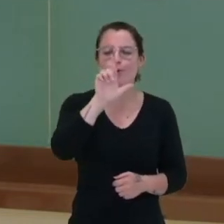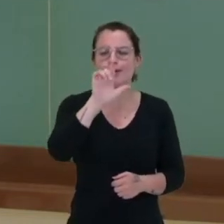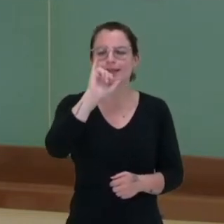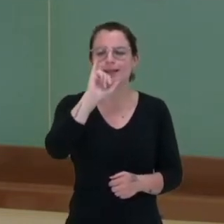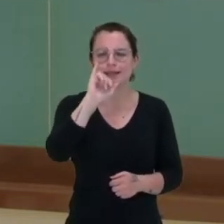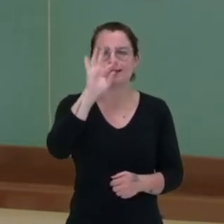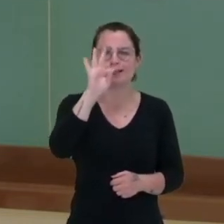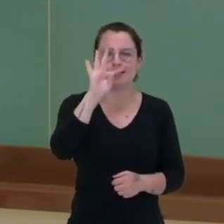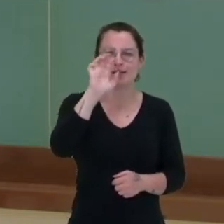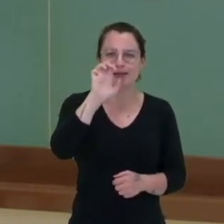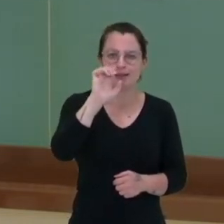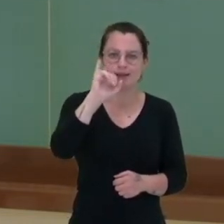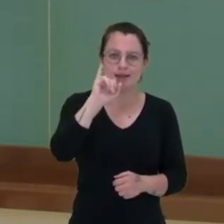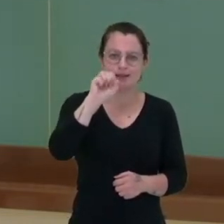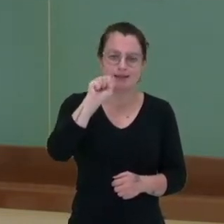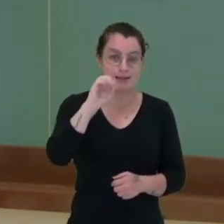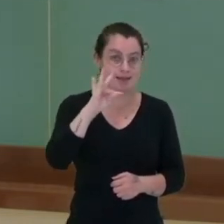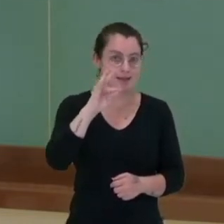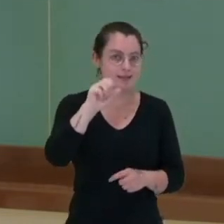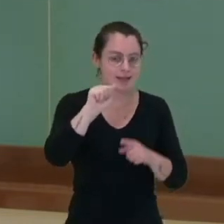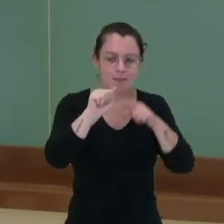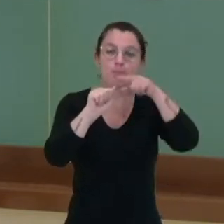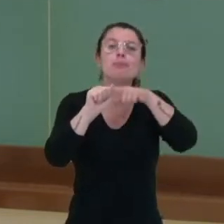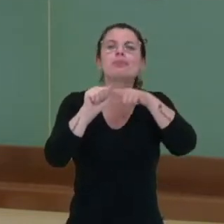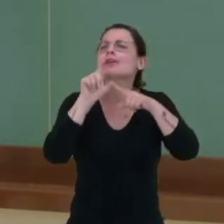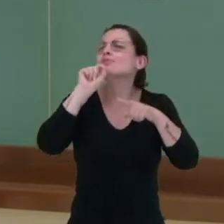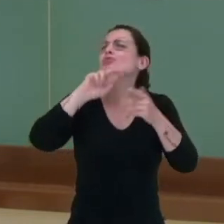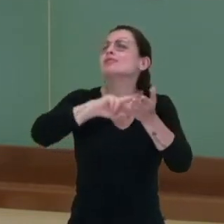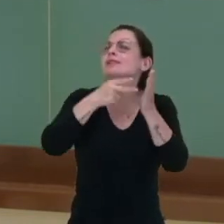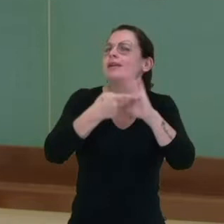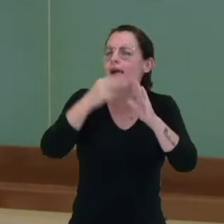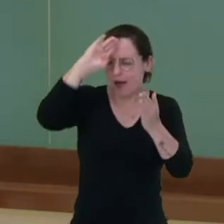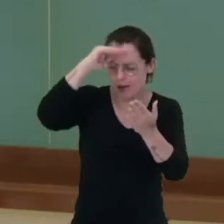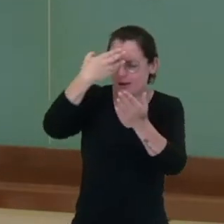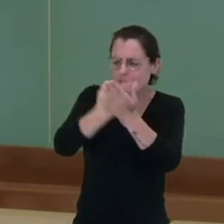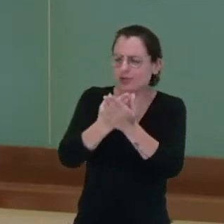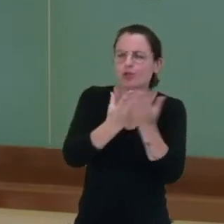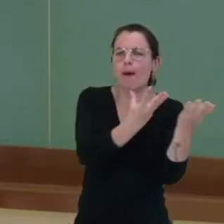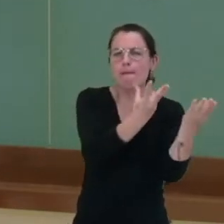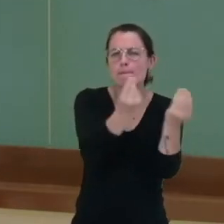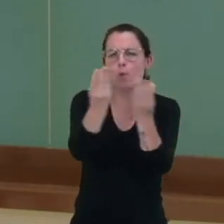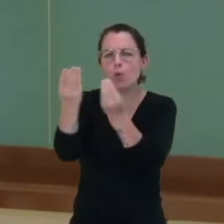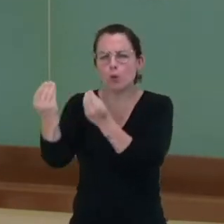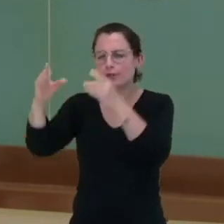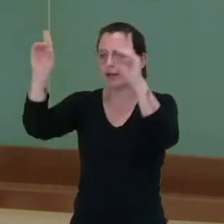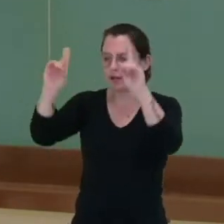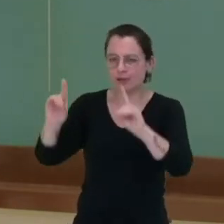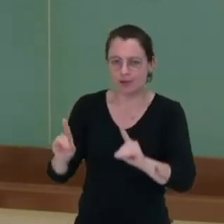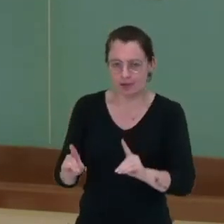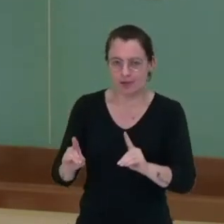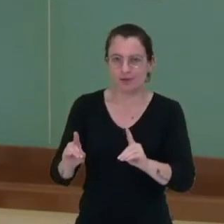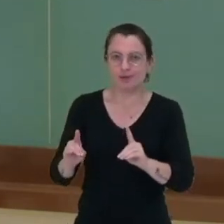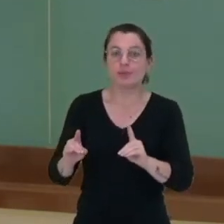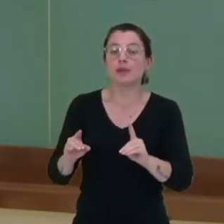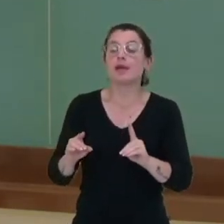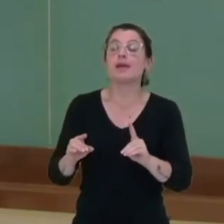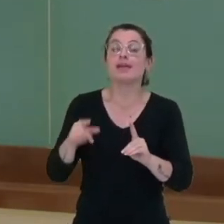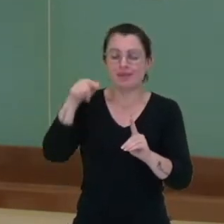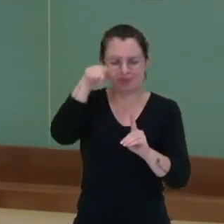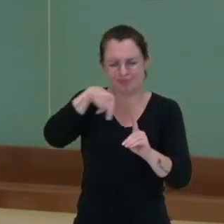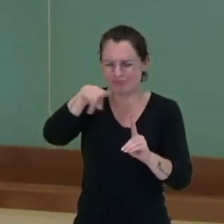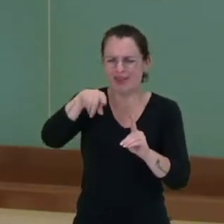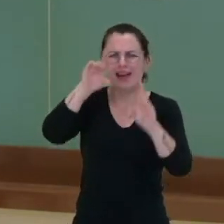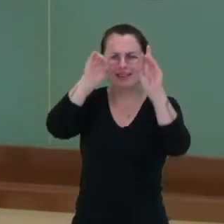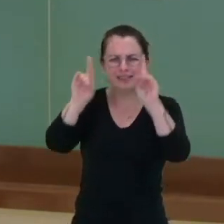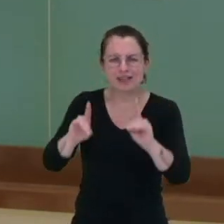deuses, muitas vezes, com formas de homem, deuses antropomórficos, formas de animais,